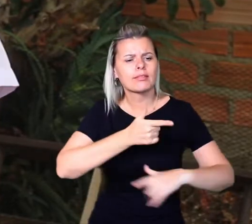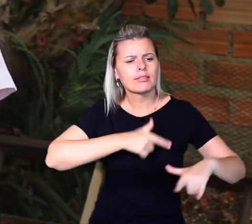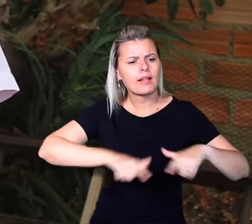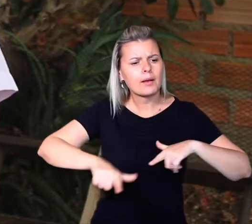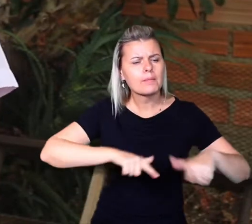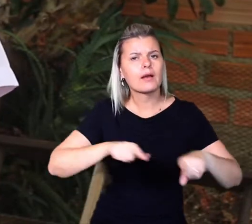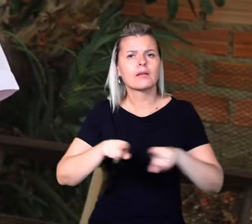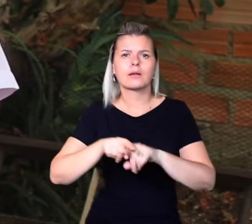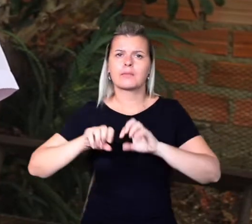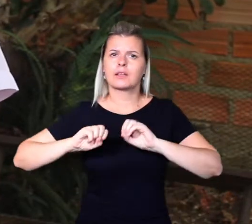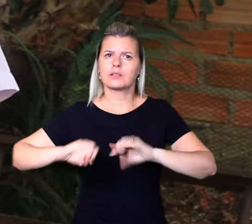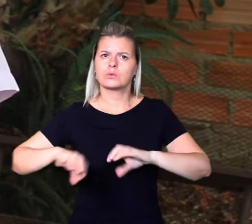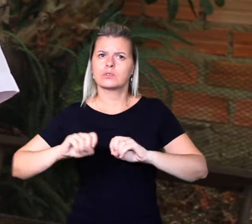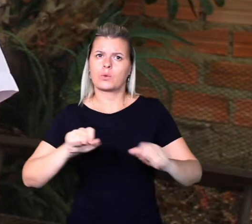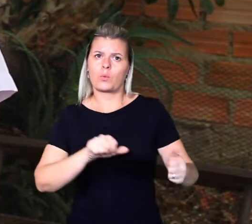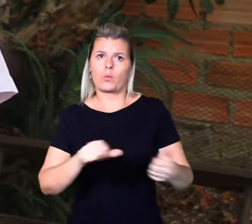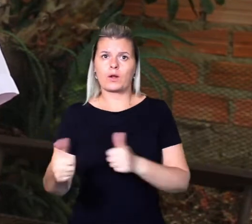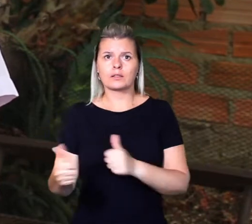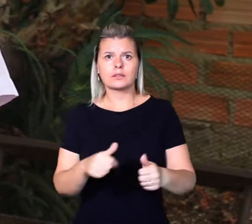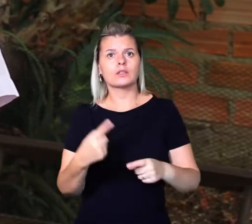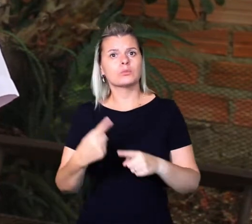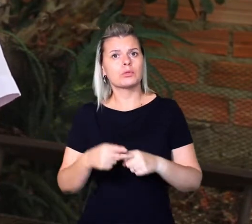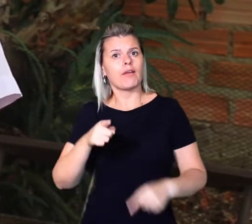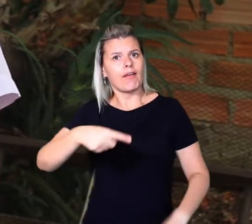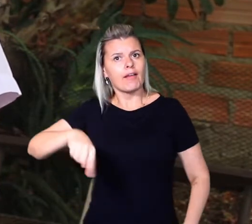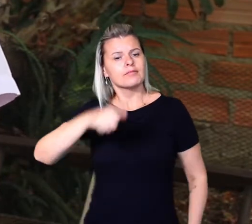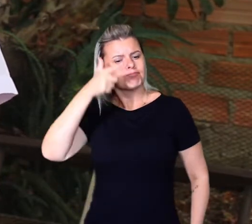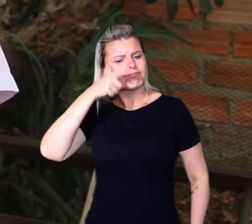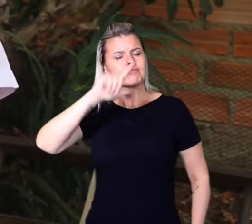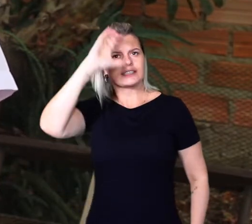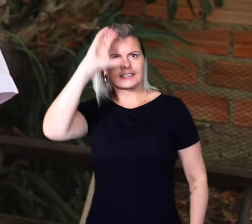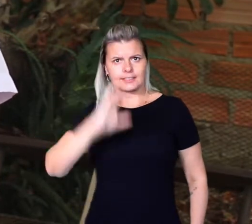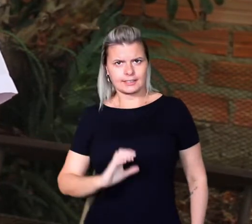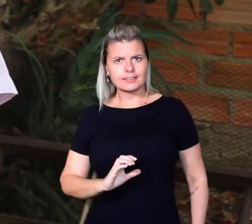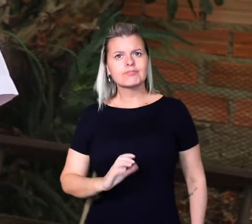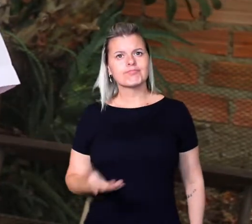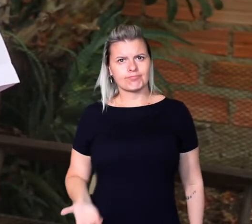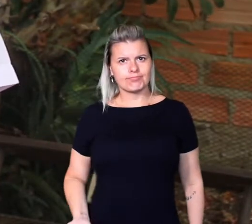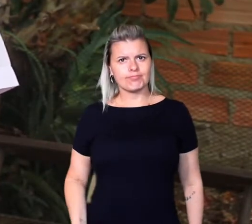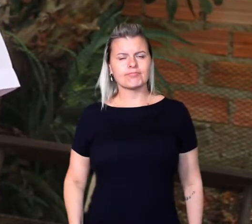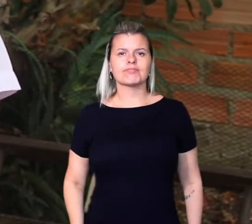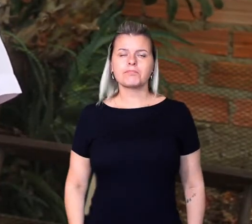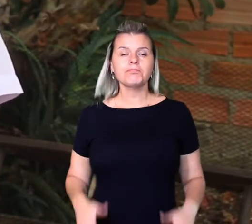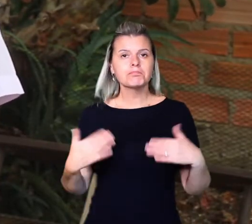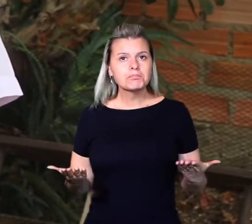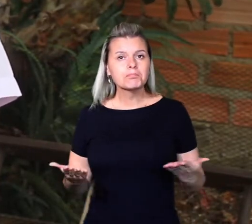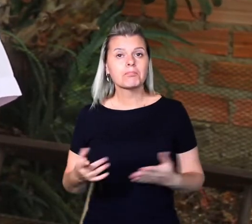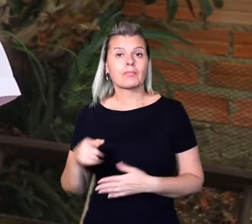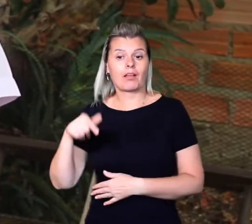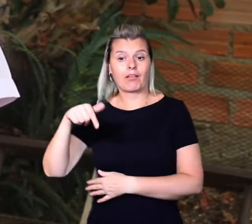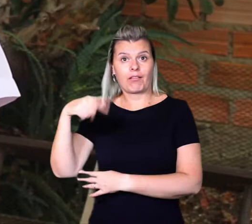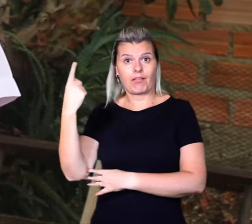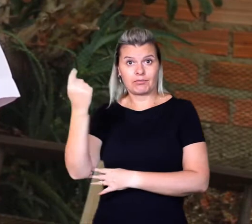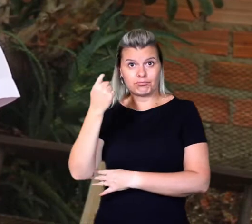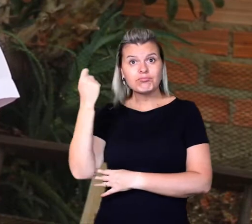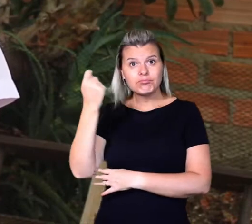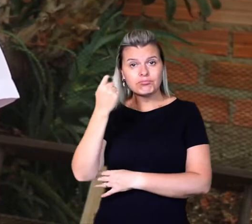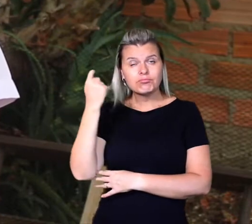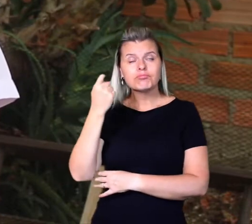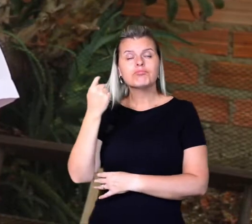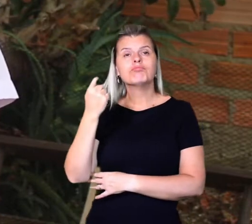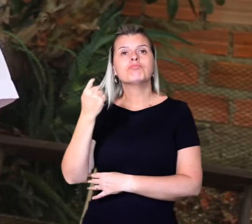de trabalho e educação de qualidade, uma vez que eles adquirem uma condição de cidadania, né? Bem, no Rio Grande do Sul nós tínhamos